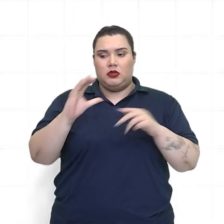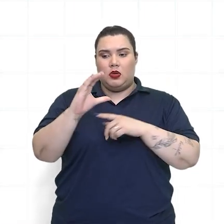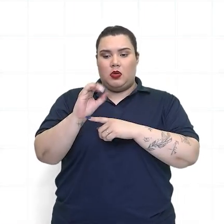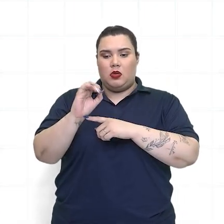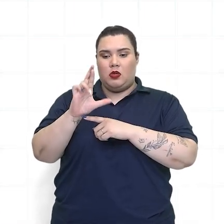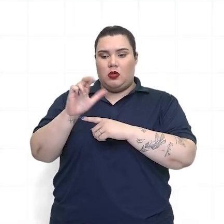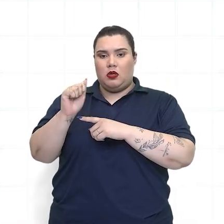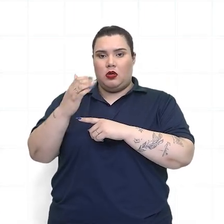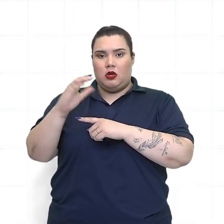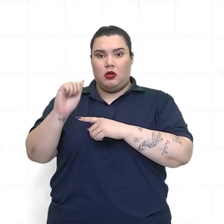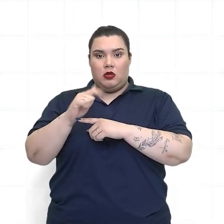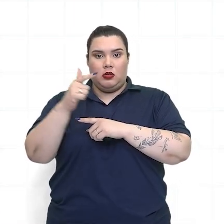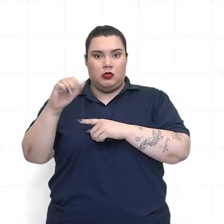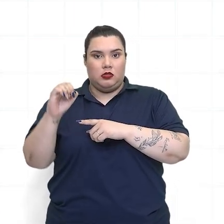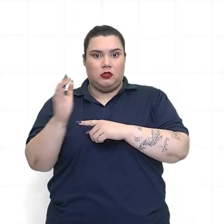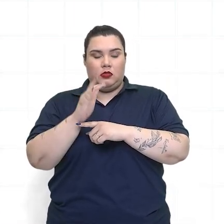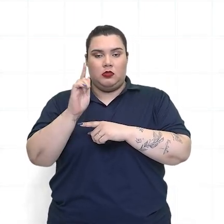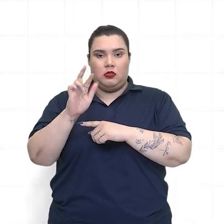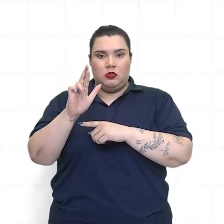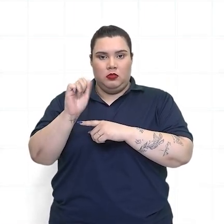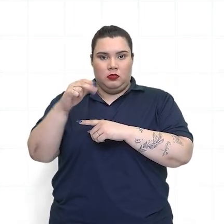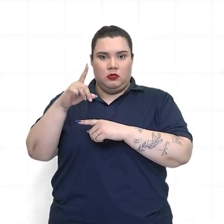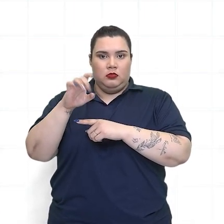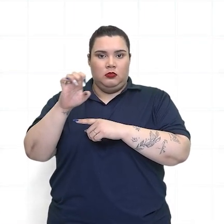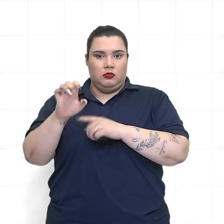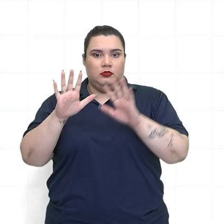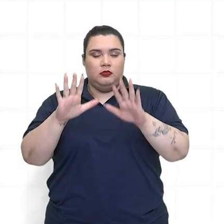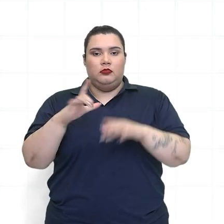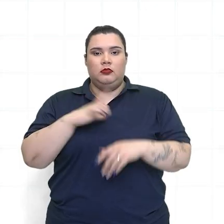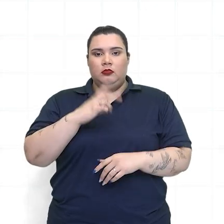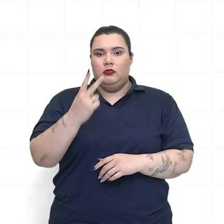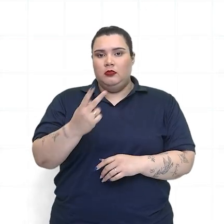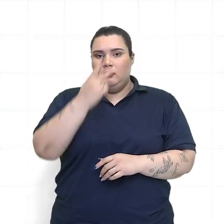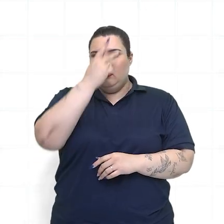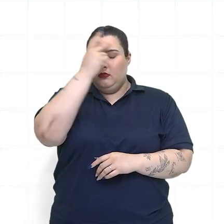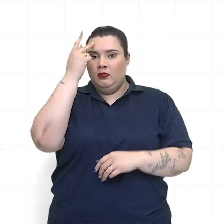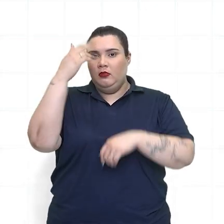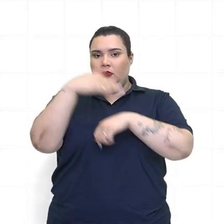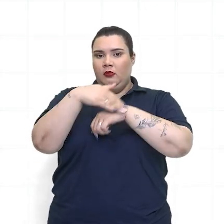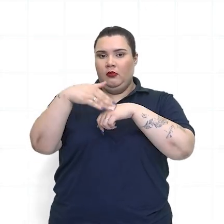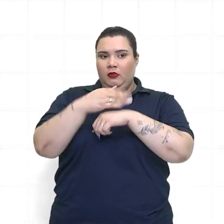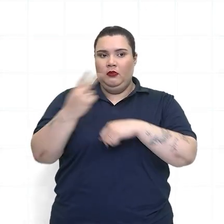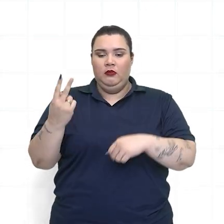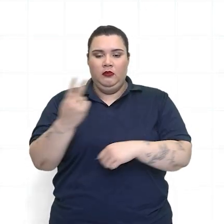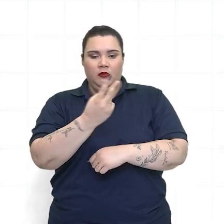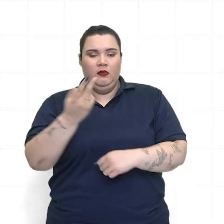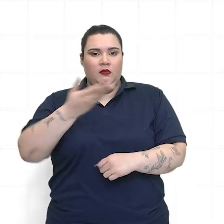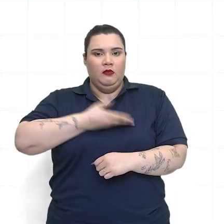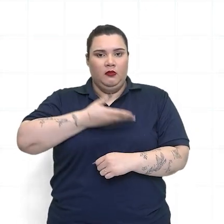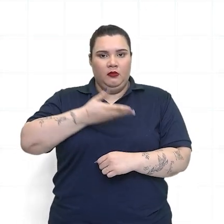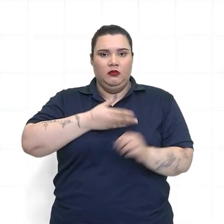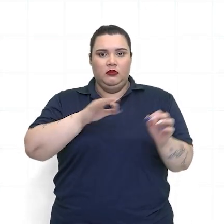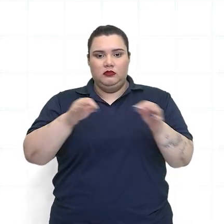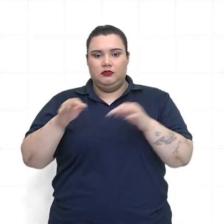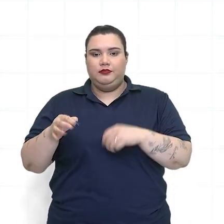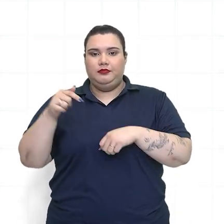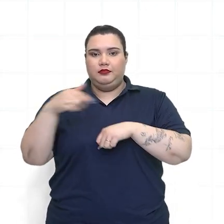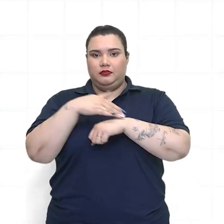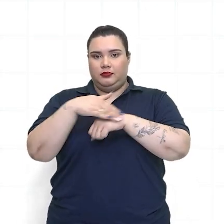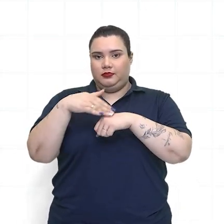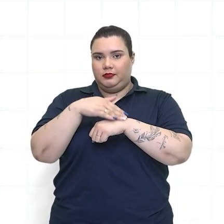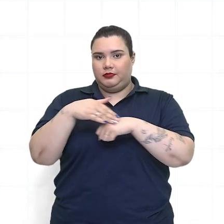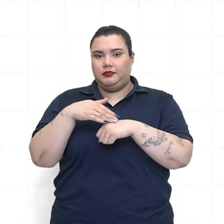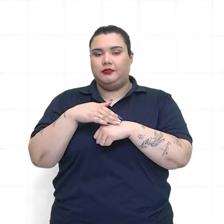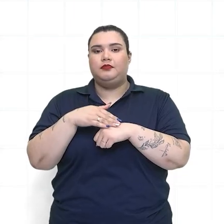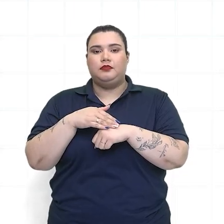pessoas conversando, elas são amigas, né? Então, nessa conversa, de repente, uma das pessoas fala, que no caso um